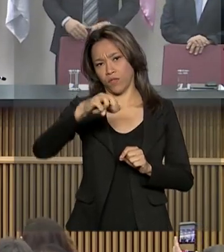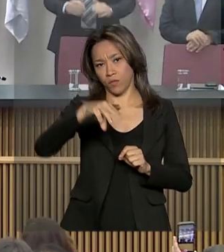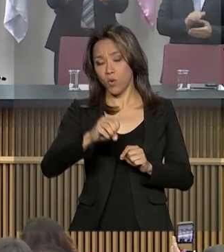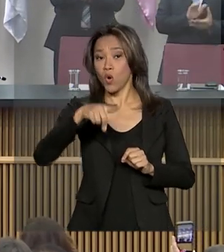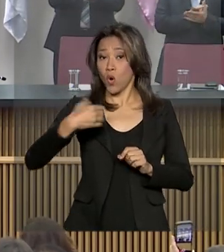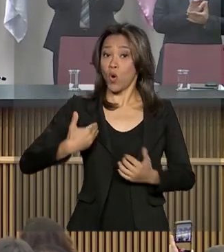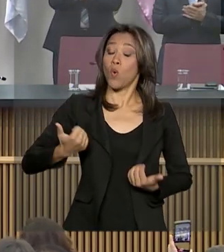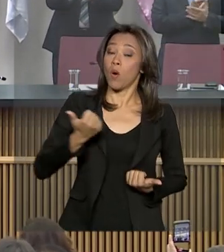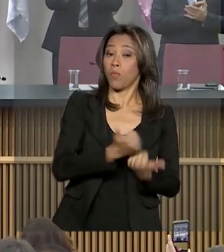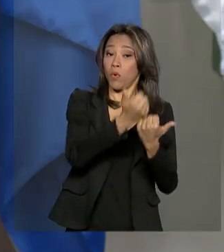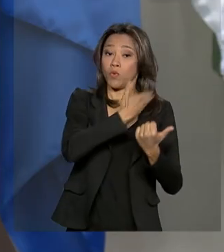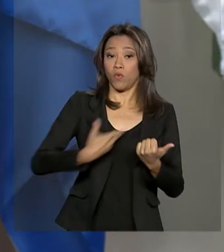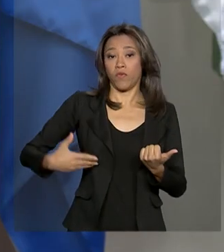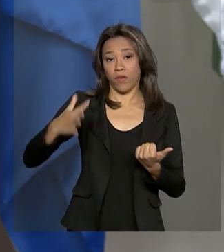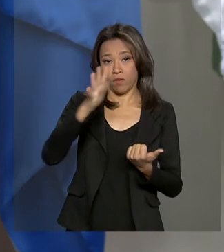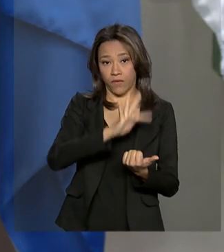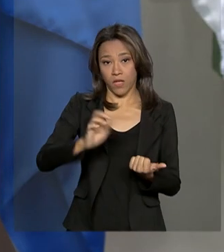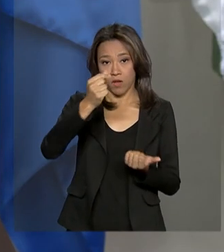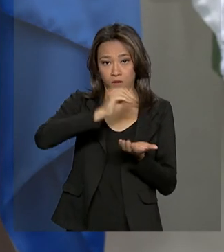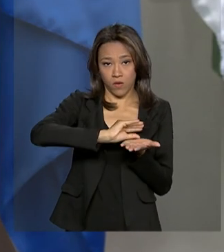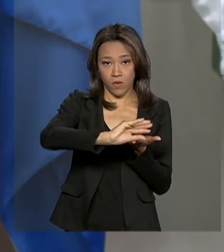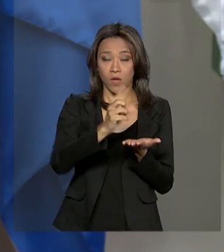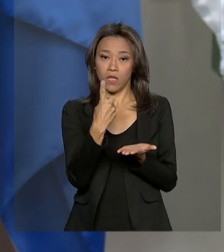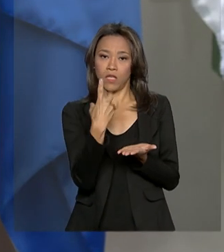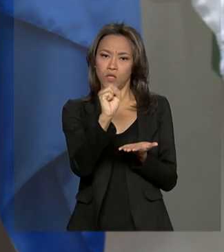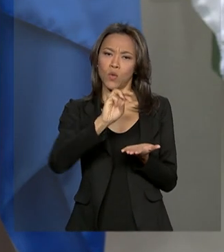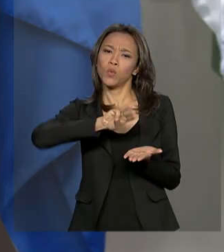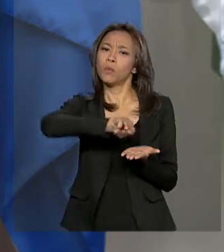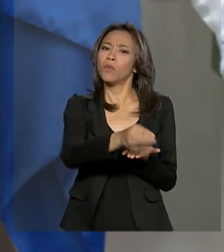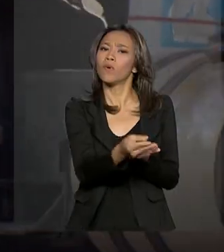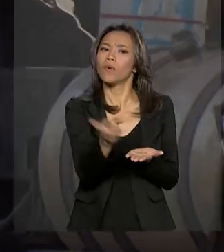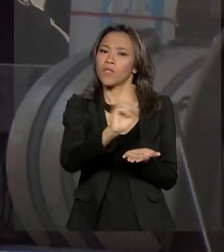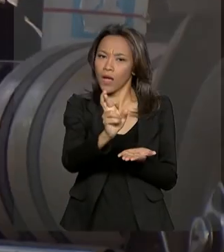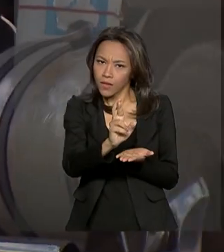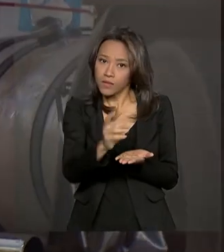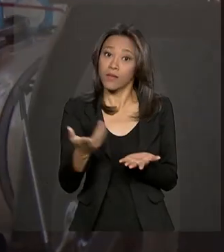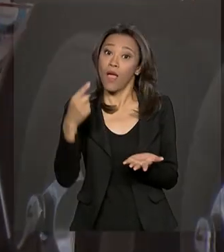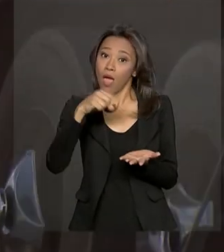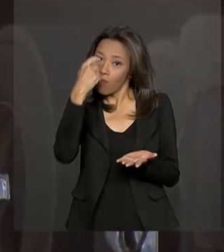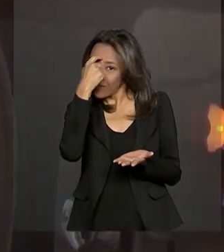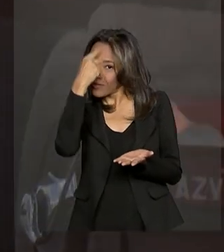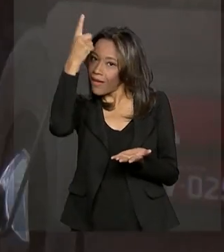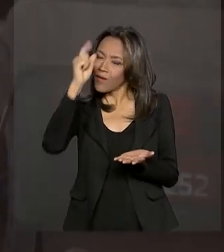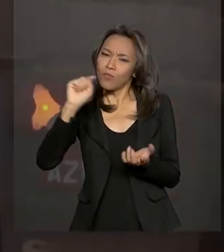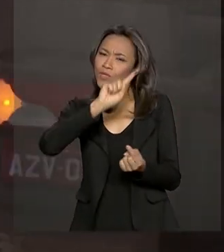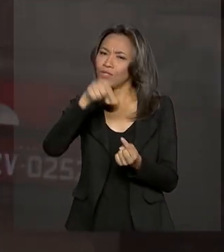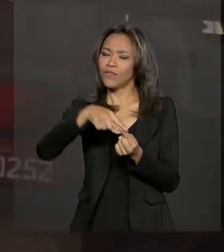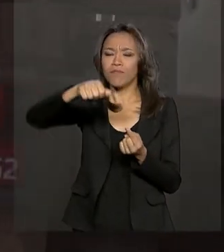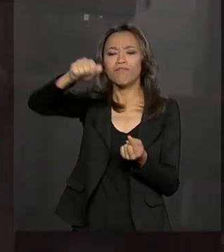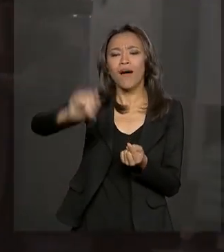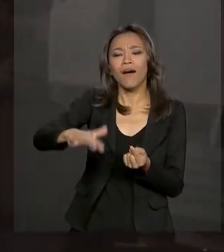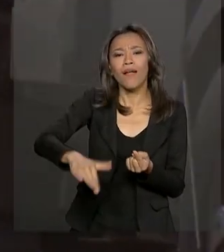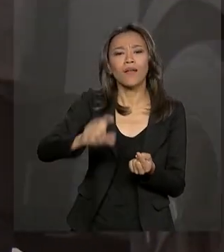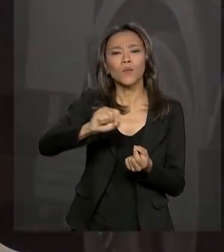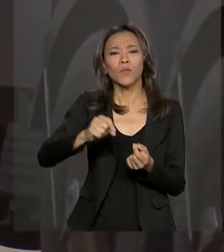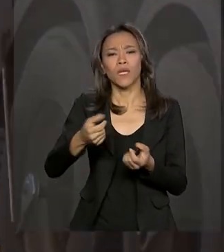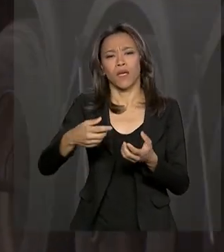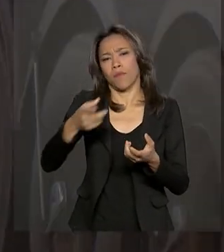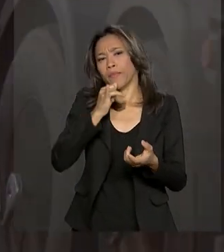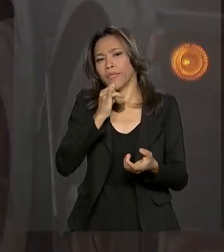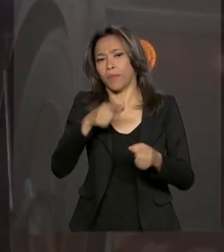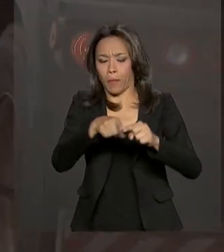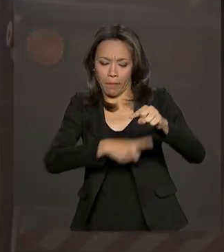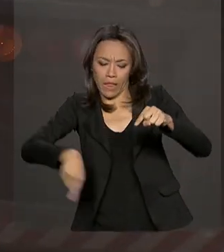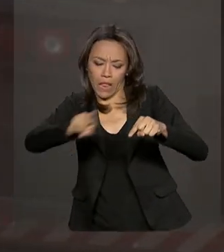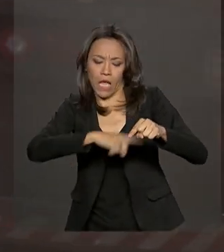investimentos do governo federal de cerca de 18 milhões de reais. Uma das ideias é baratear os preços de insumos, como